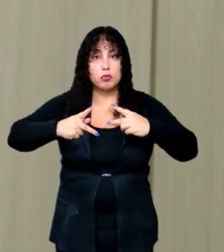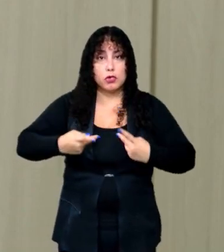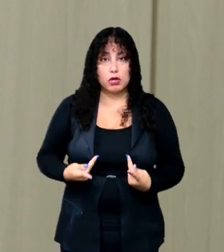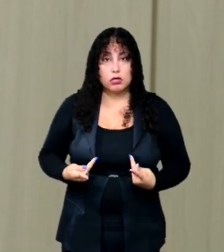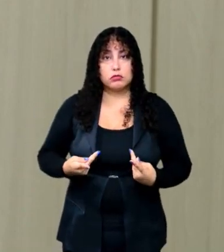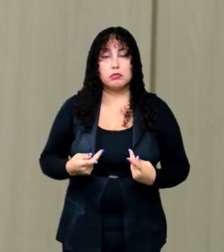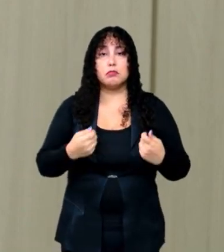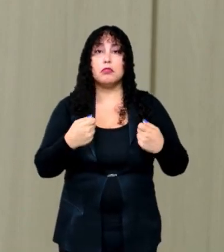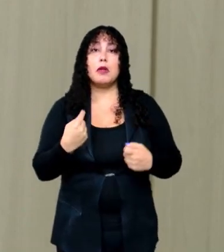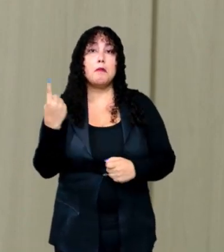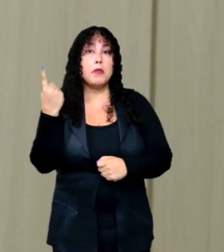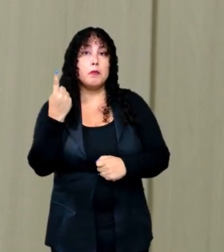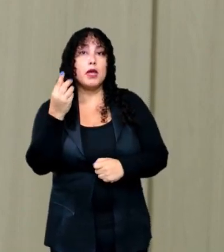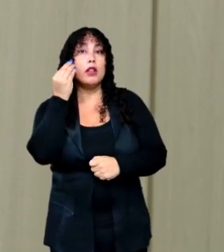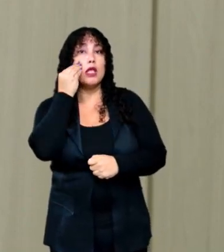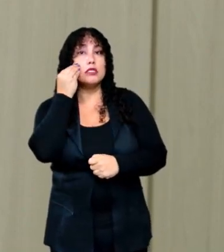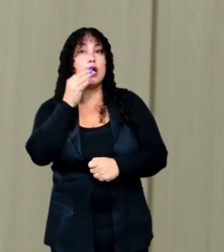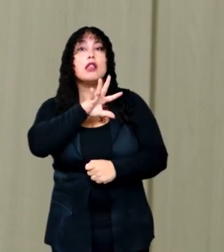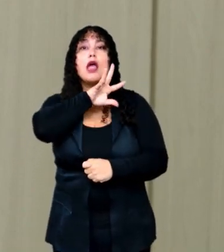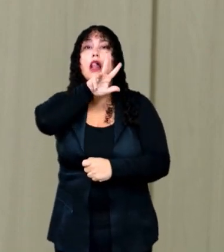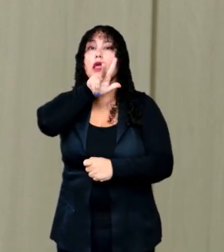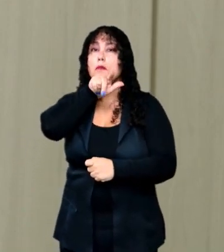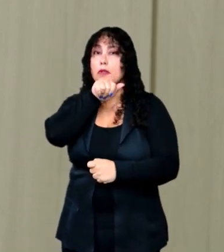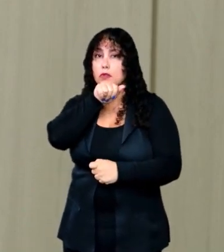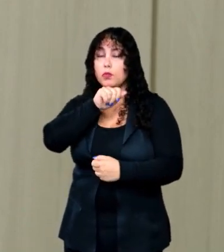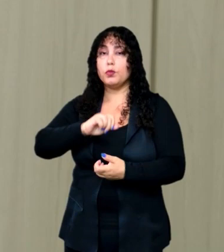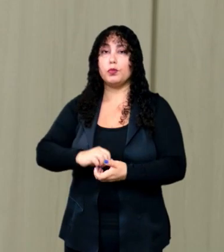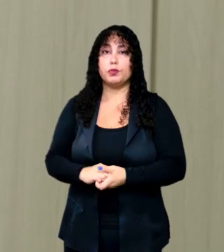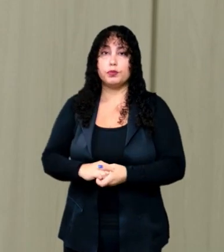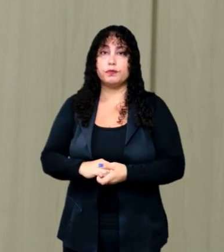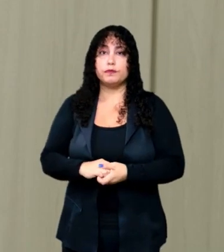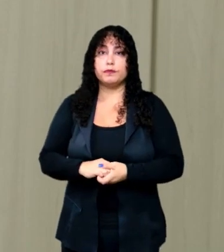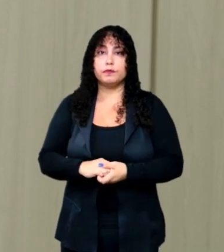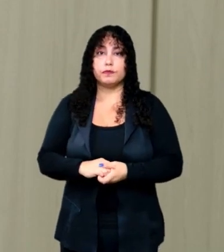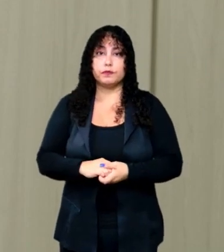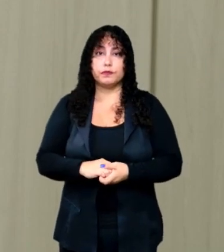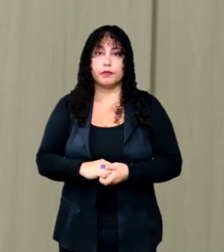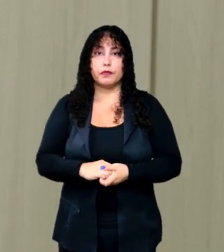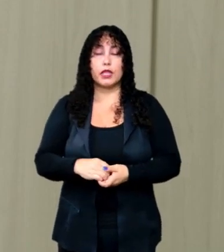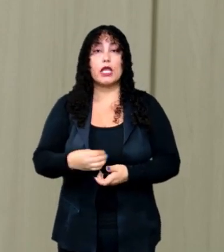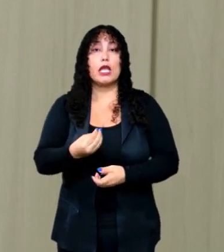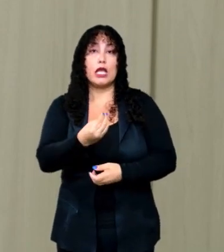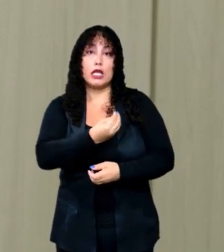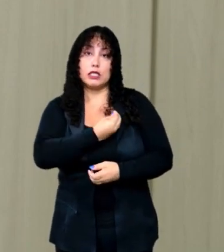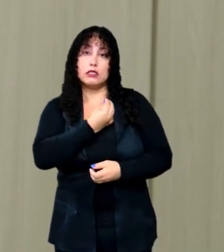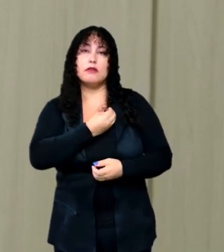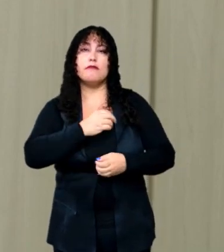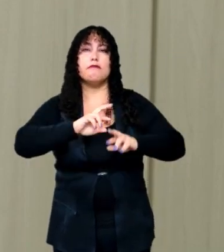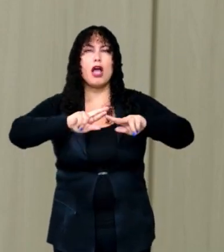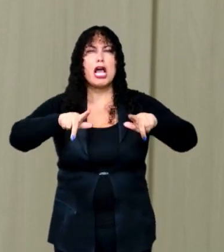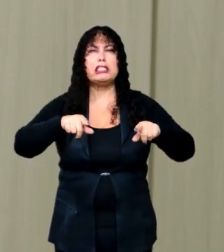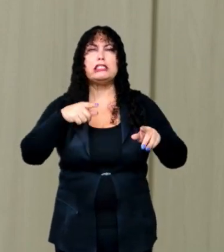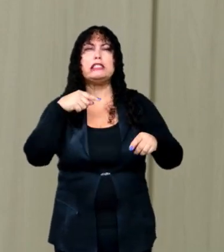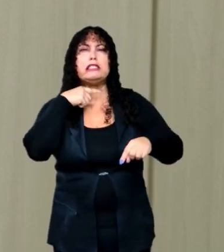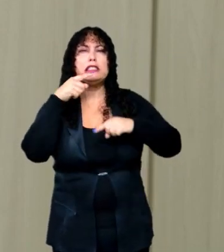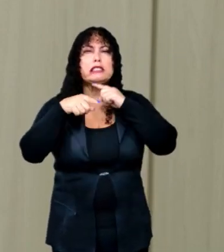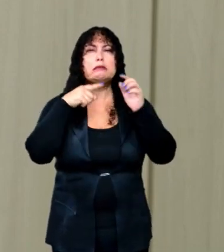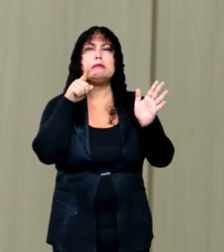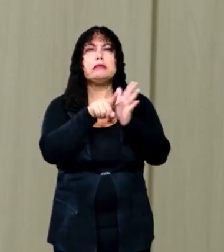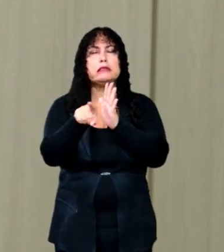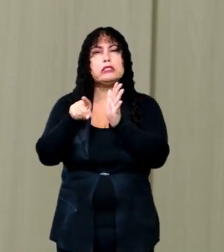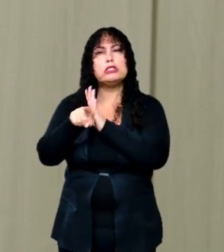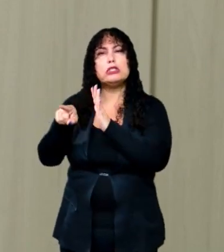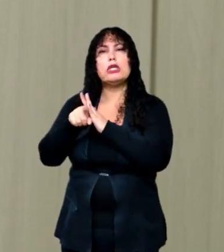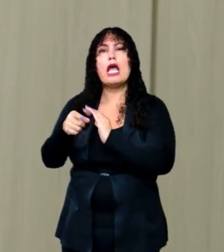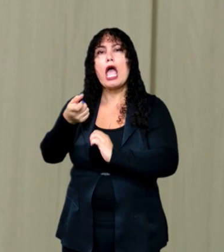humanos, sejam testados antes em animais. E existem vários questionamentos em relação a isso, porque